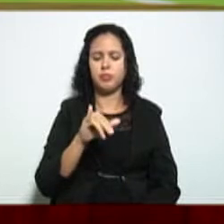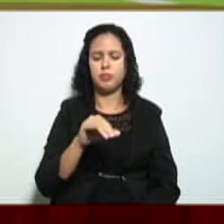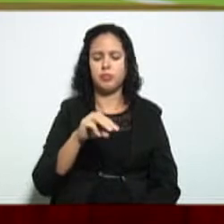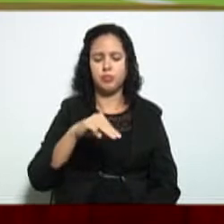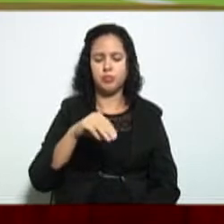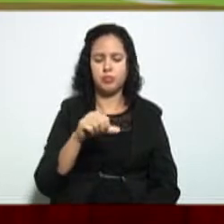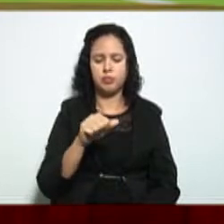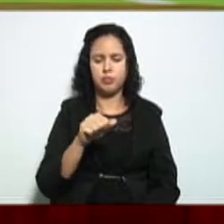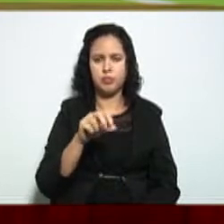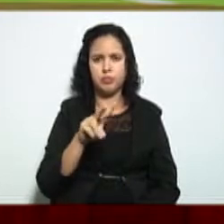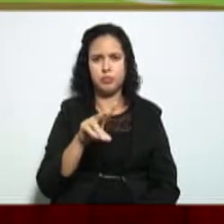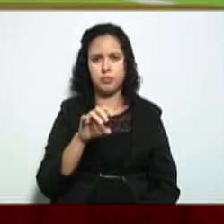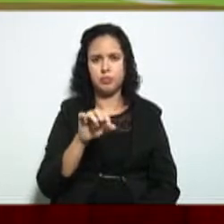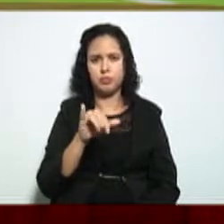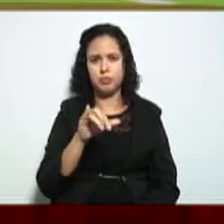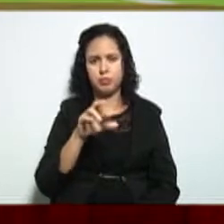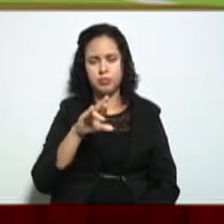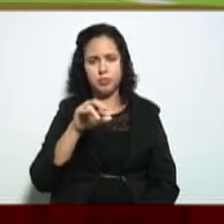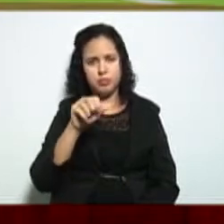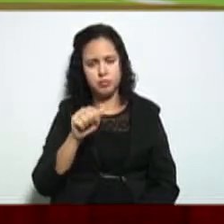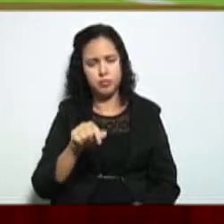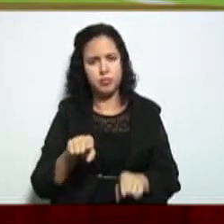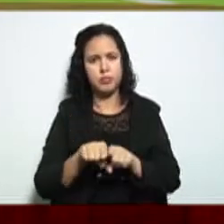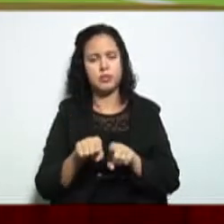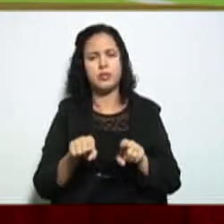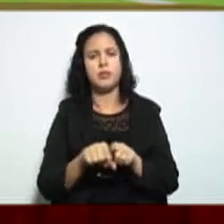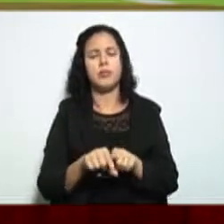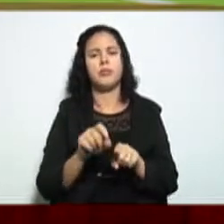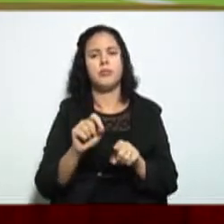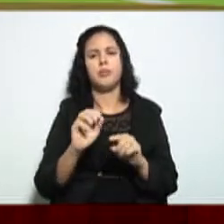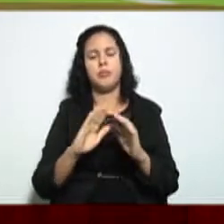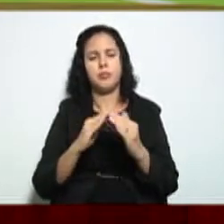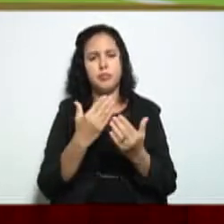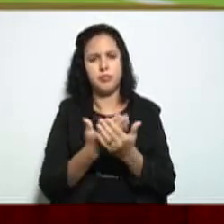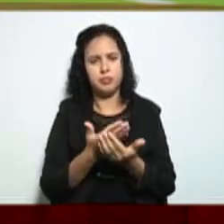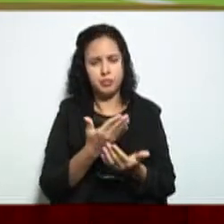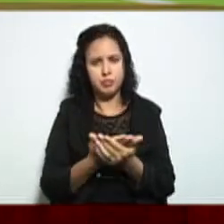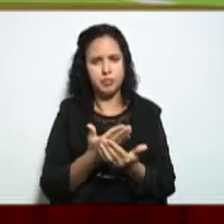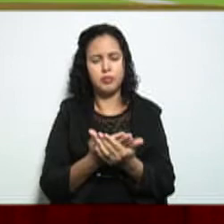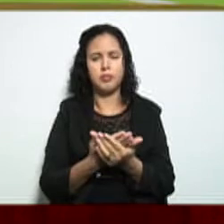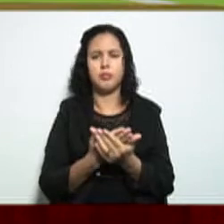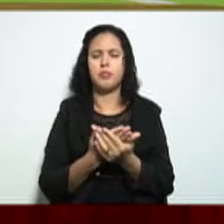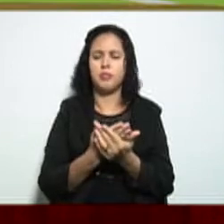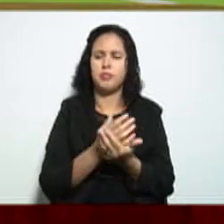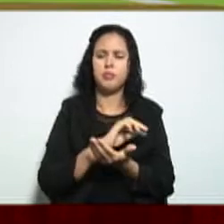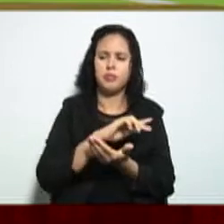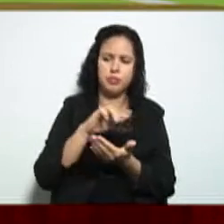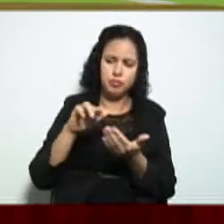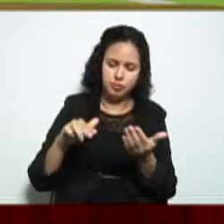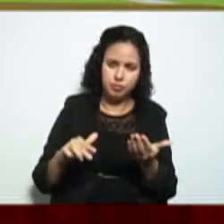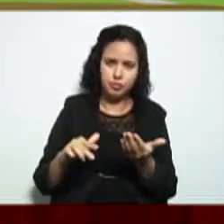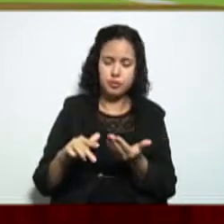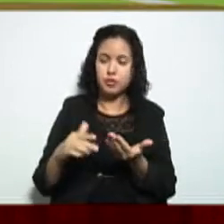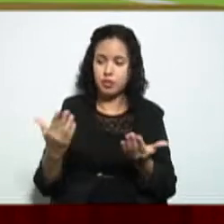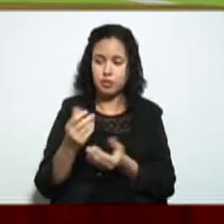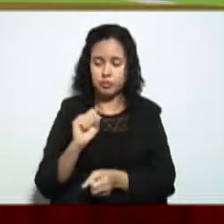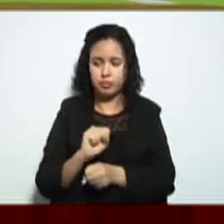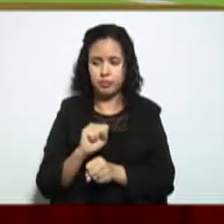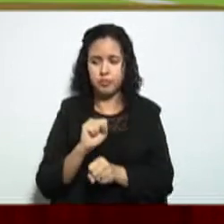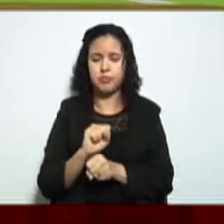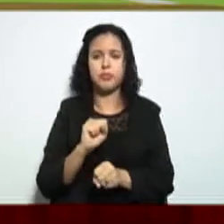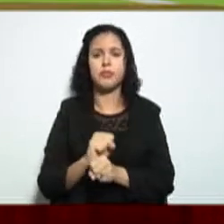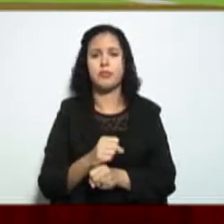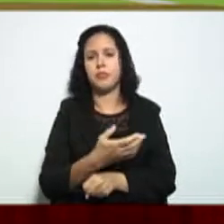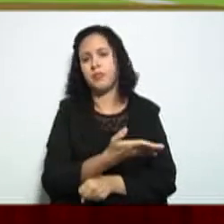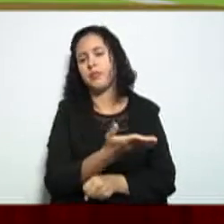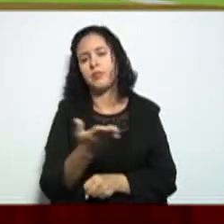Dom João Paulo Vila Bosco, que está aqui no chat, e ainda não tivemos nenhuma resposta. Nós aguardamos, esperamos que